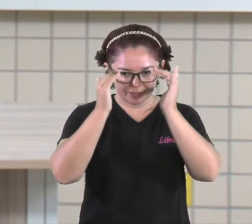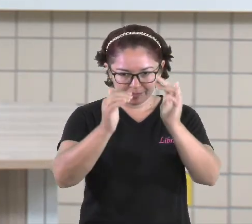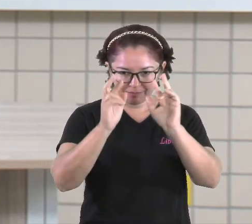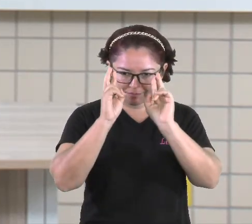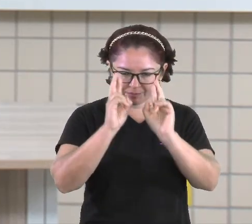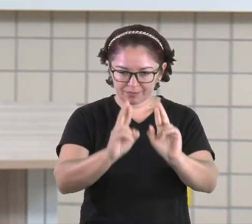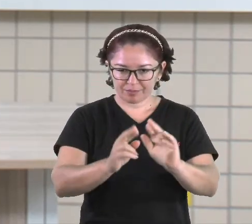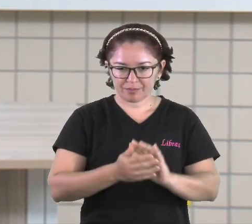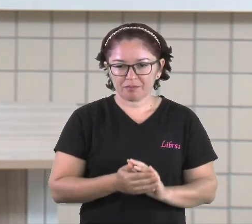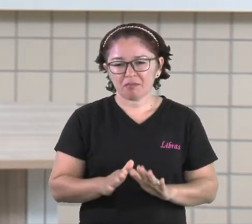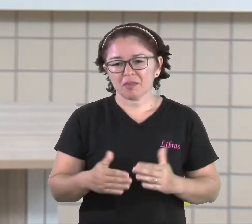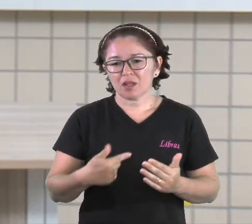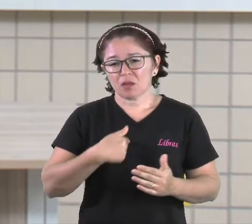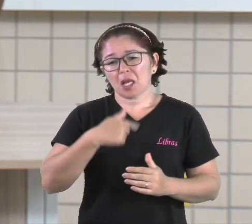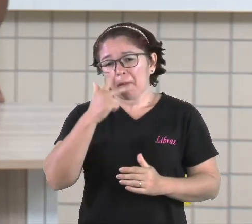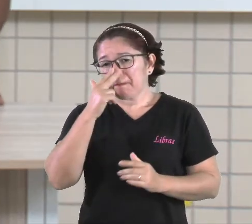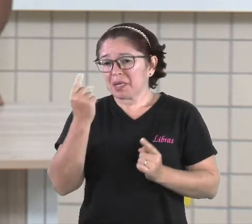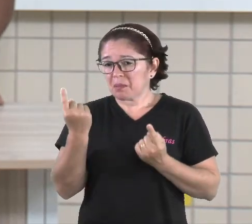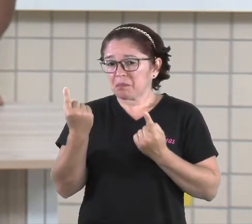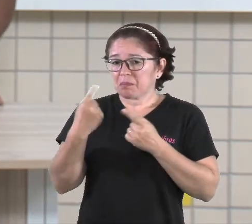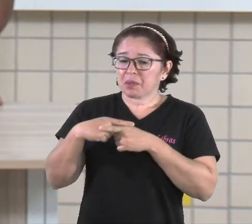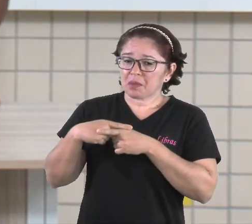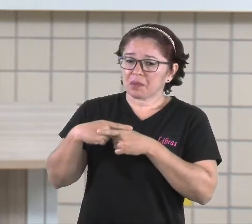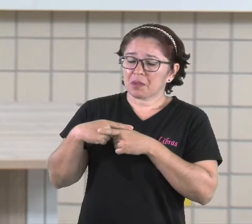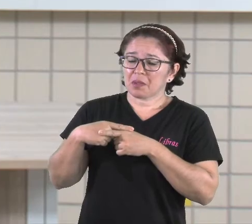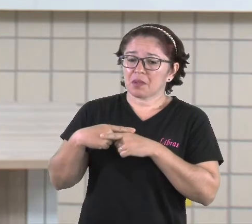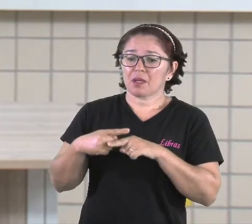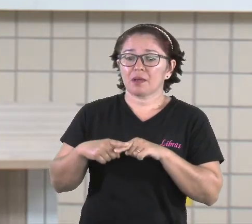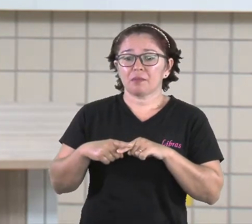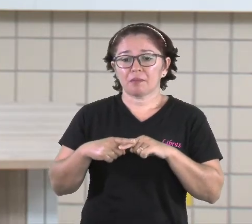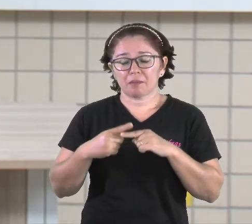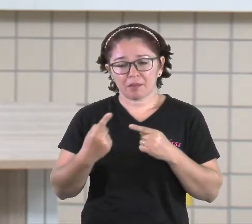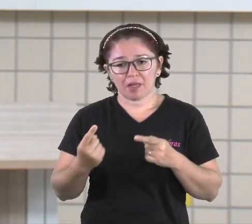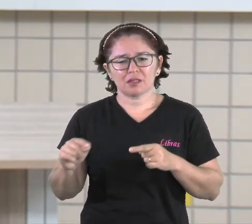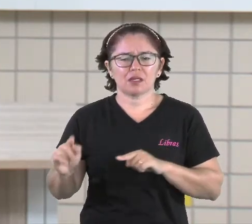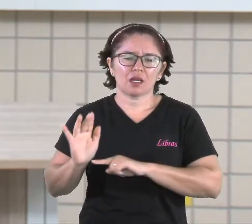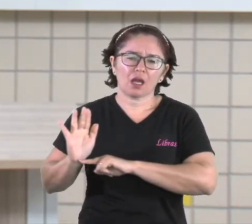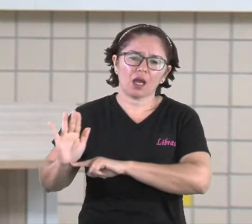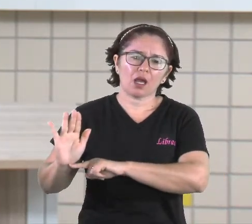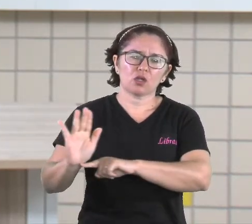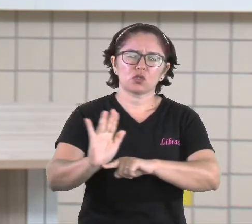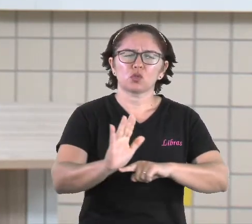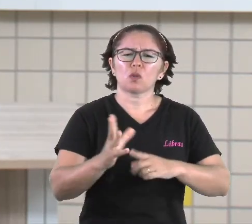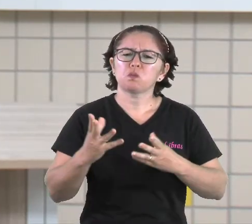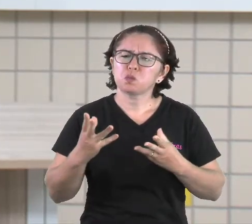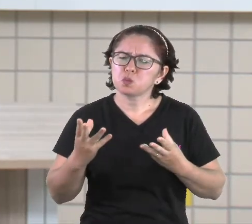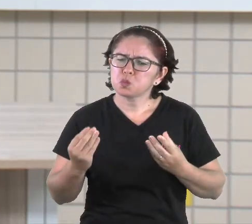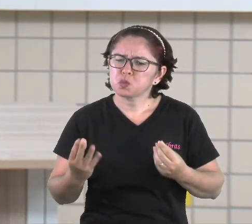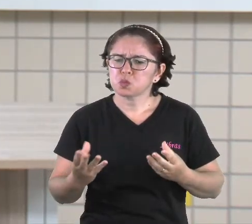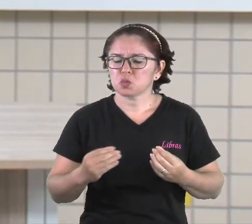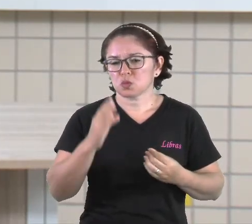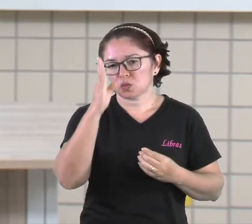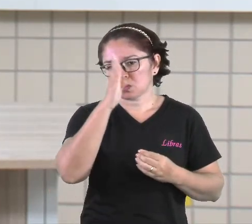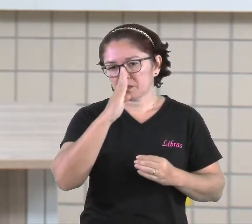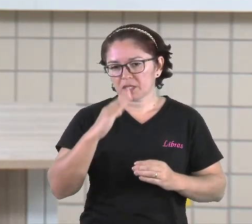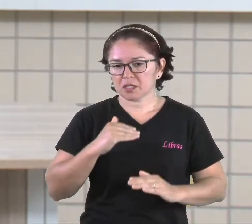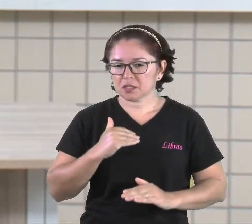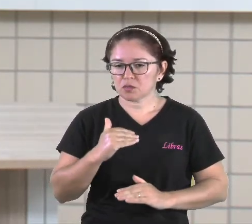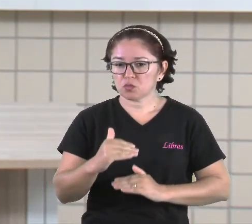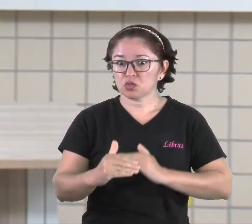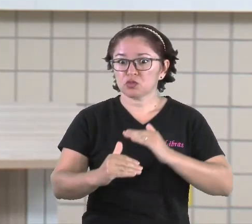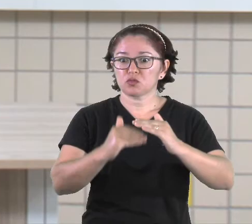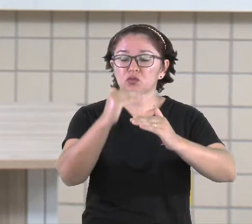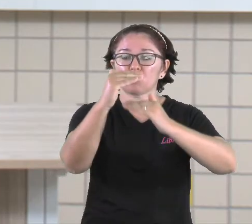figura controversa na história do Brasil, muito contribuiu para o desenvolvimento político e para o